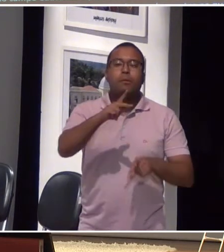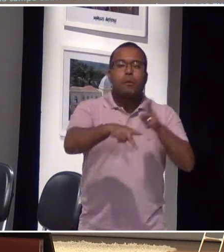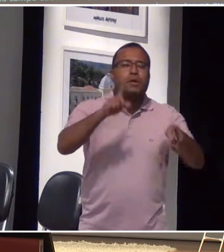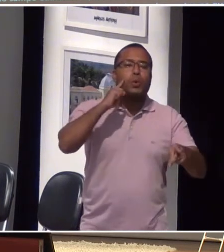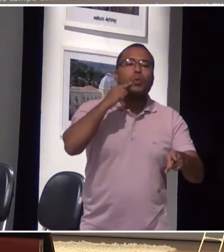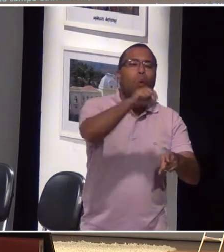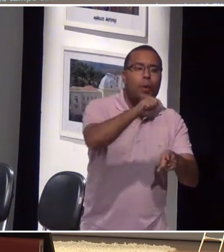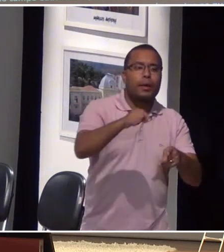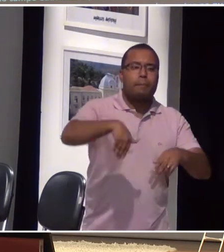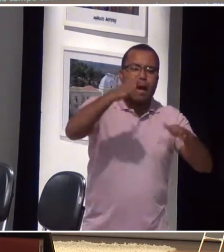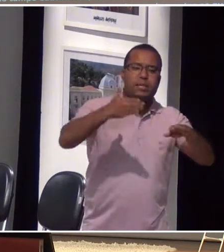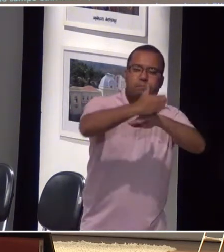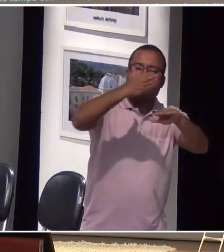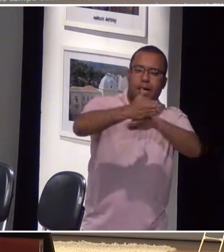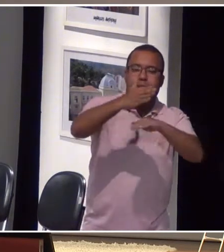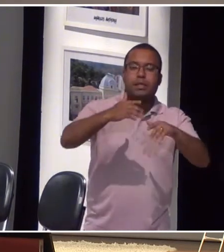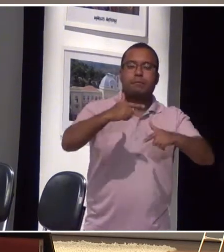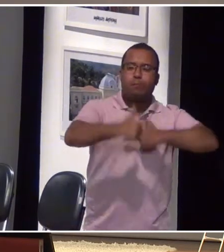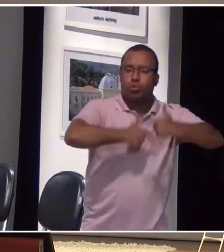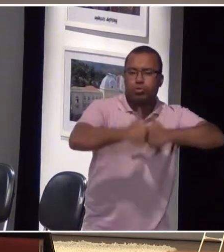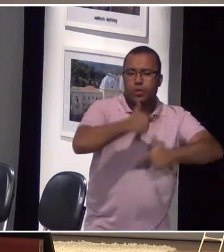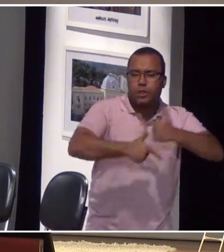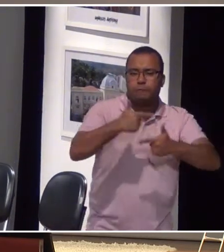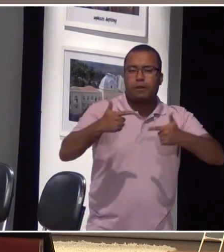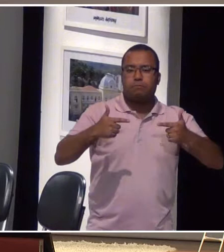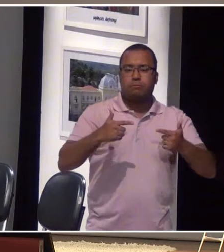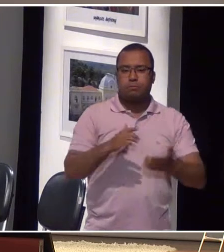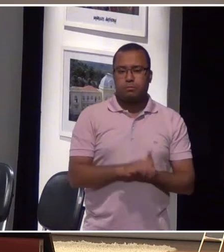uma população mais participativa e produtiva.